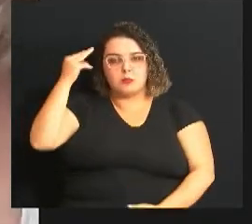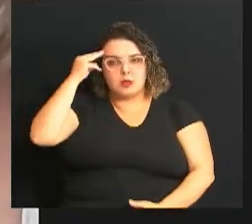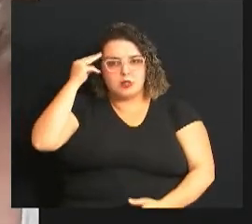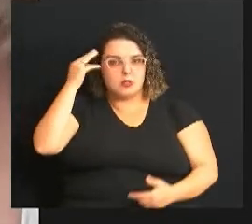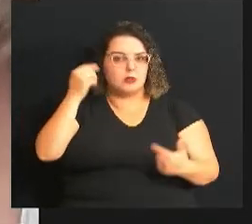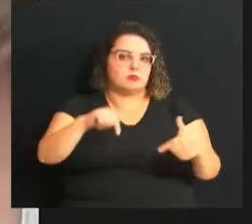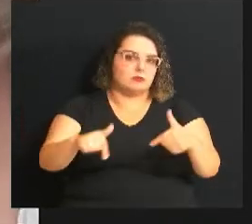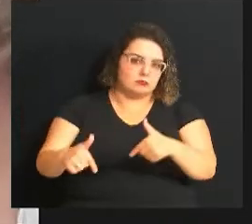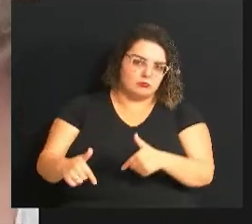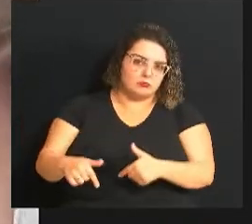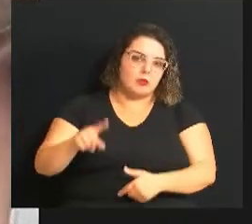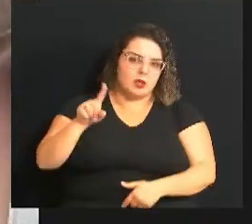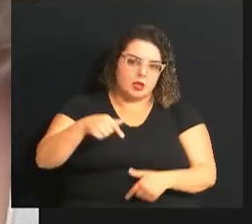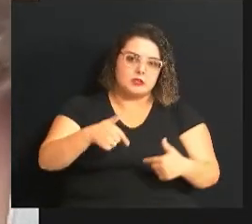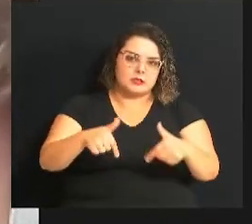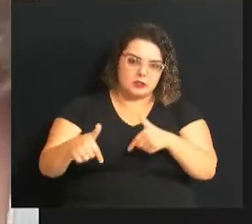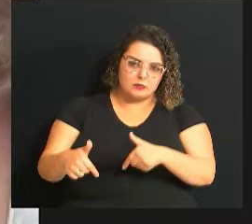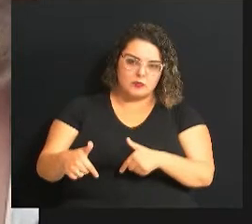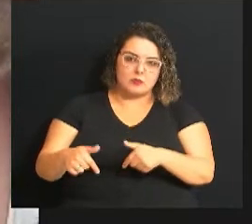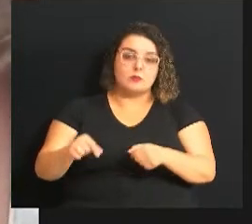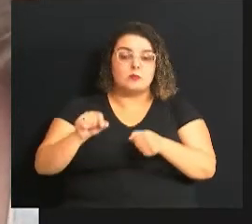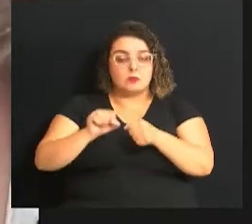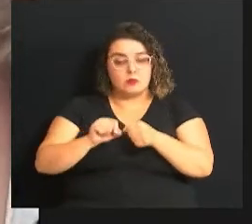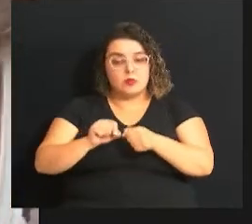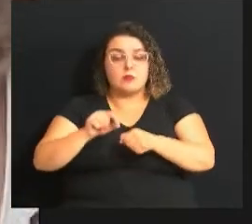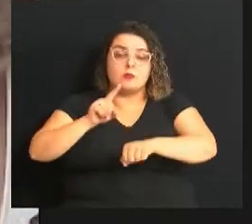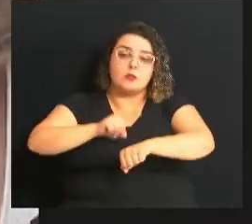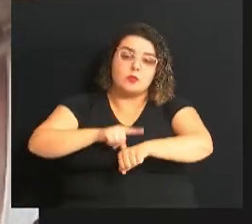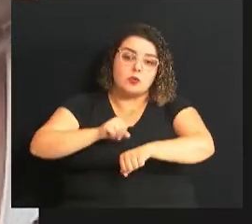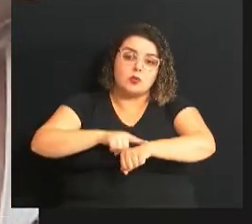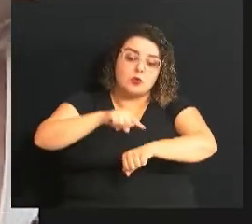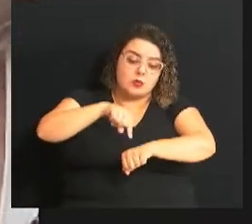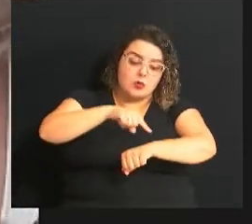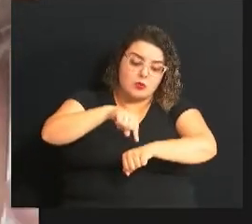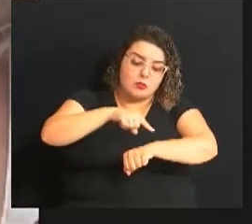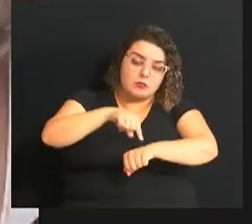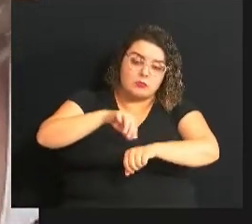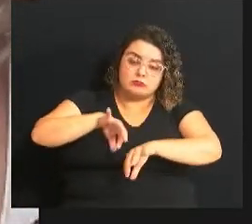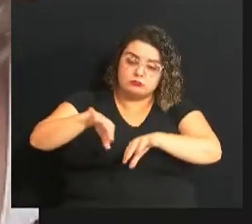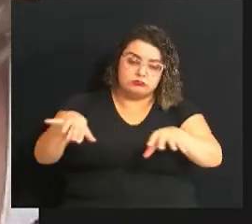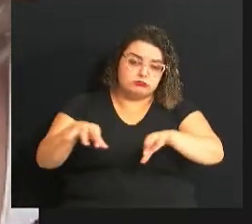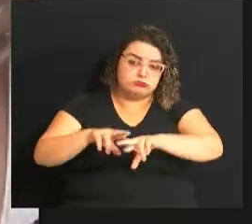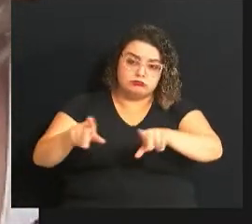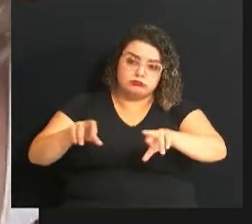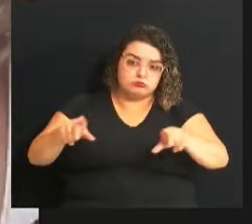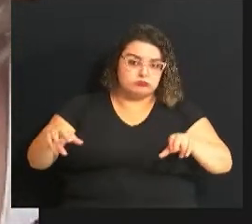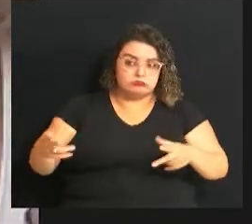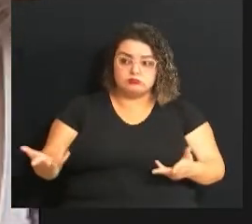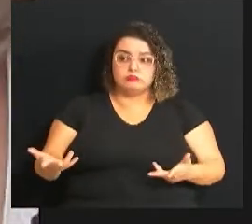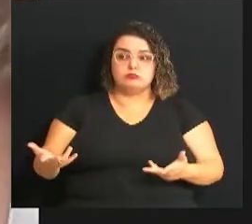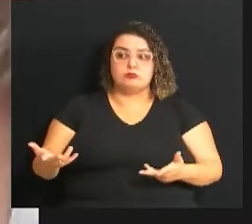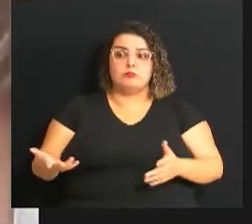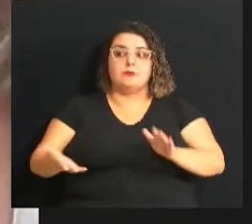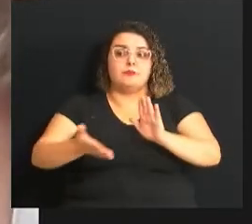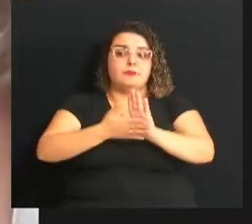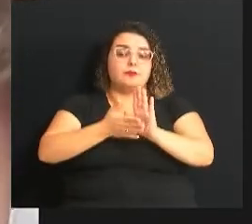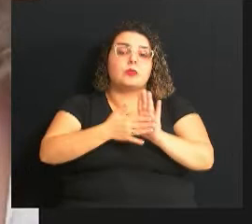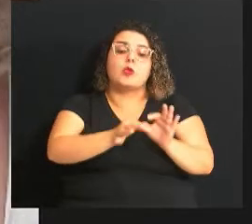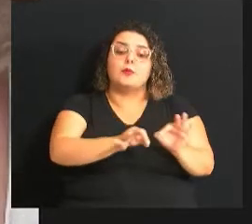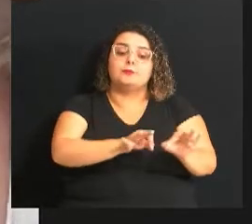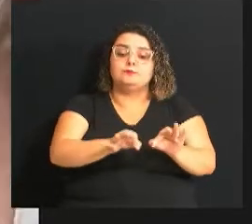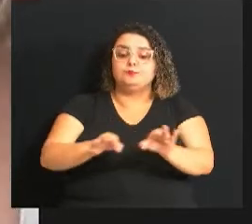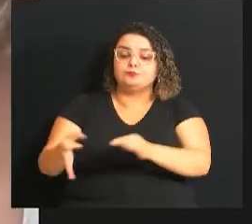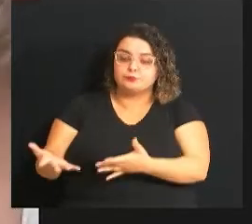são trabalhos que ele pode fazer por horas separadas, né? A partir de um projeto, a partir